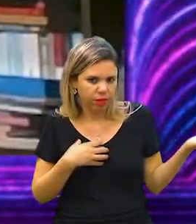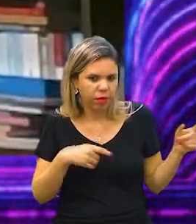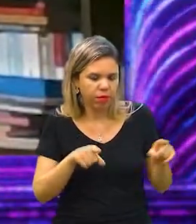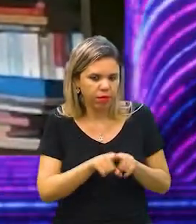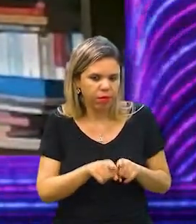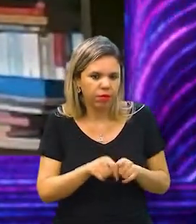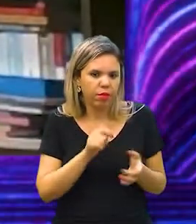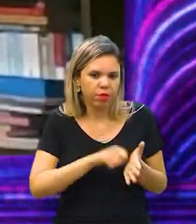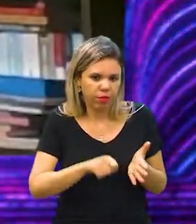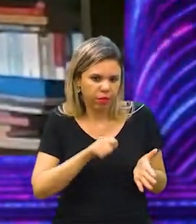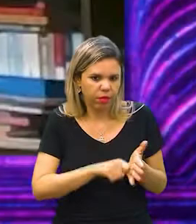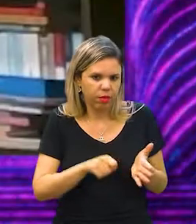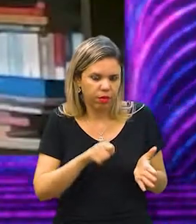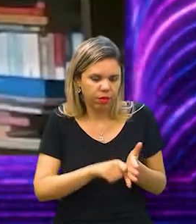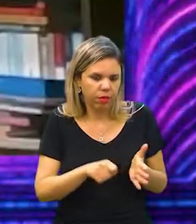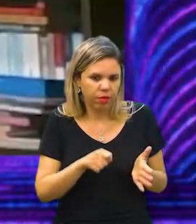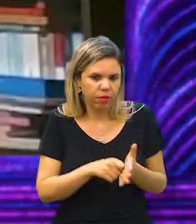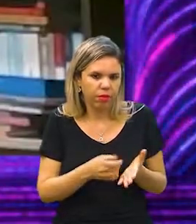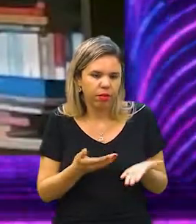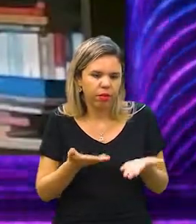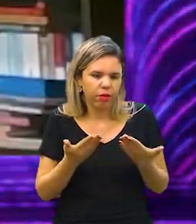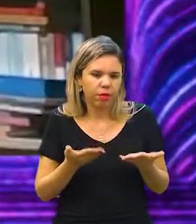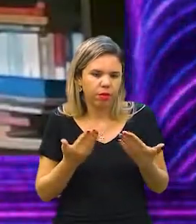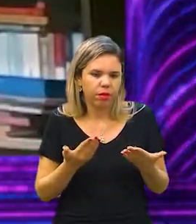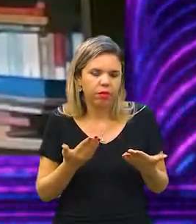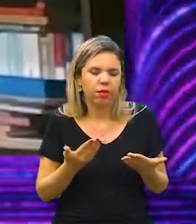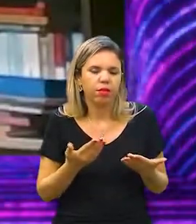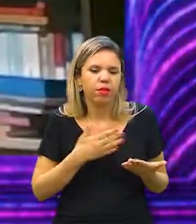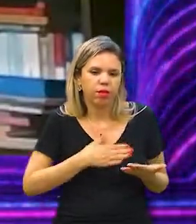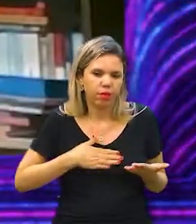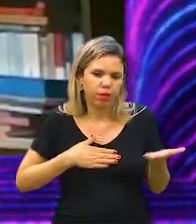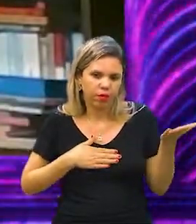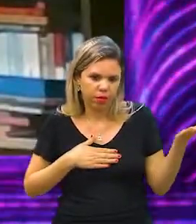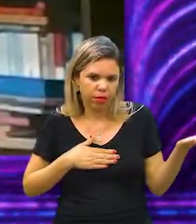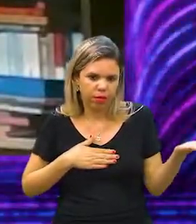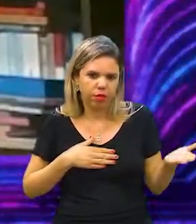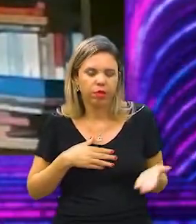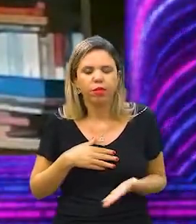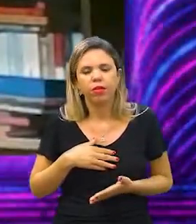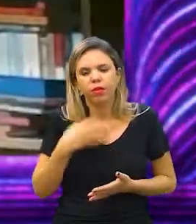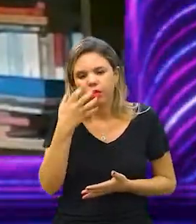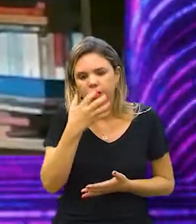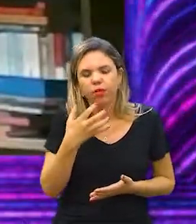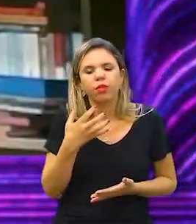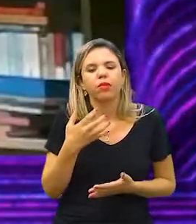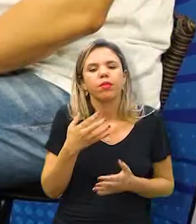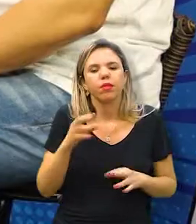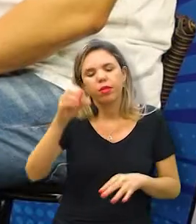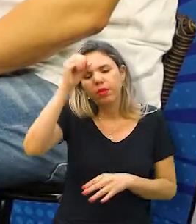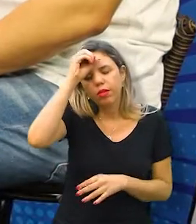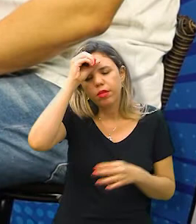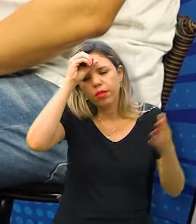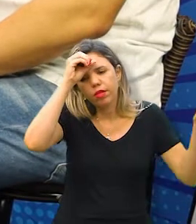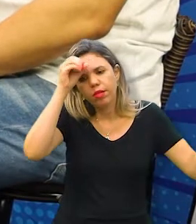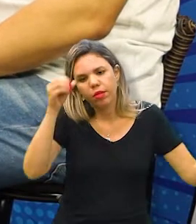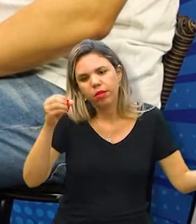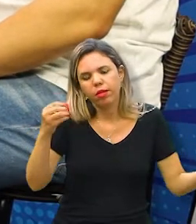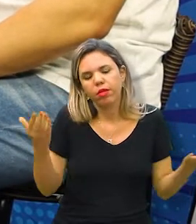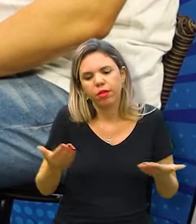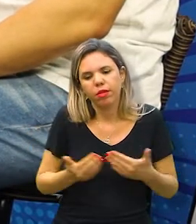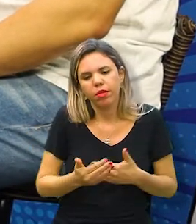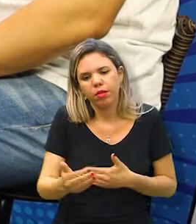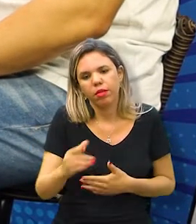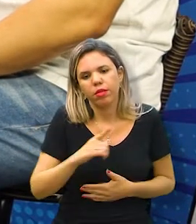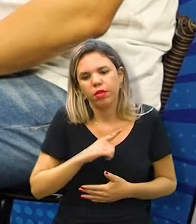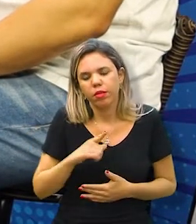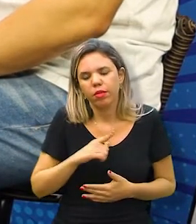também de uma escrita bem suave, doce. Eu gosto desse romance mais inocente. E como hoje em dia